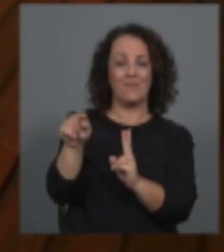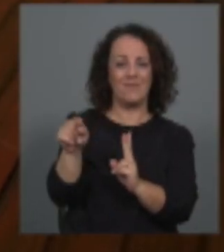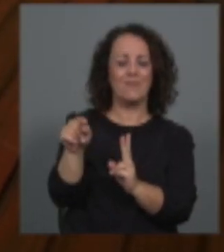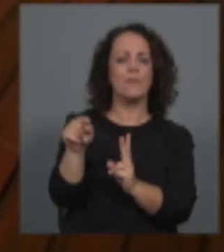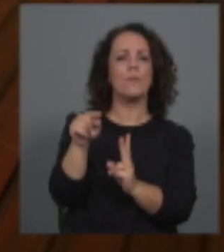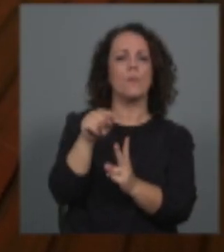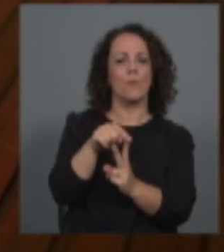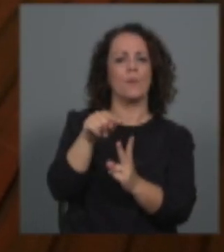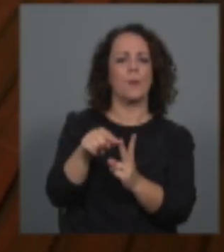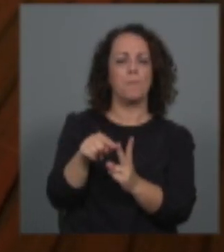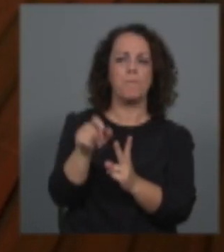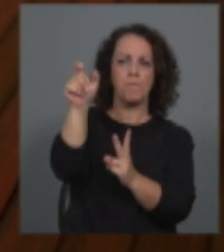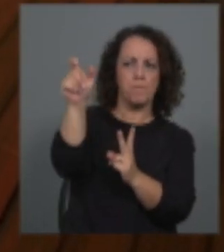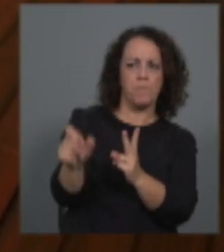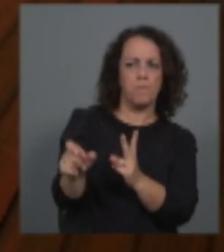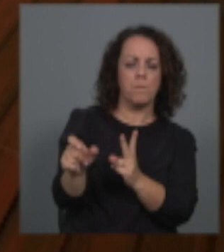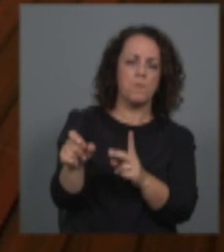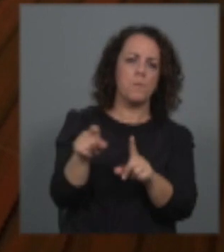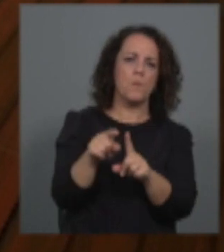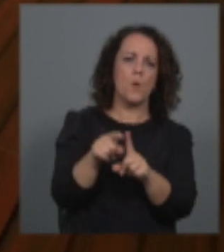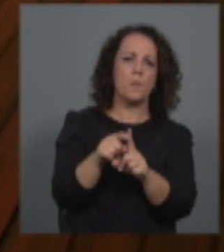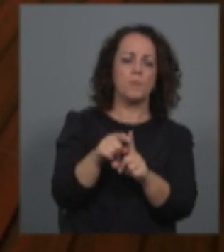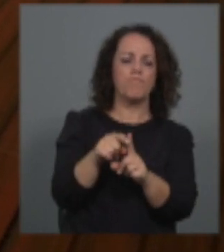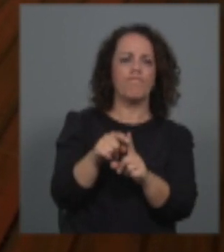uma figura ponte,